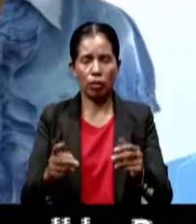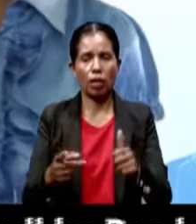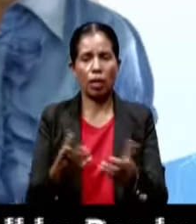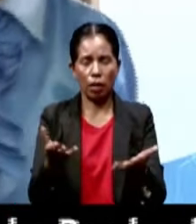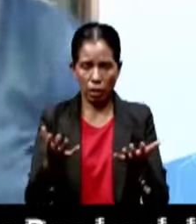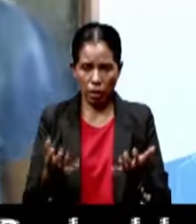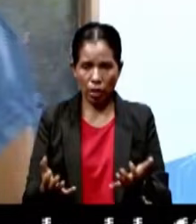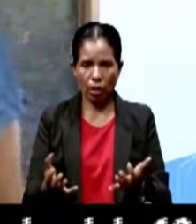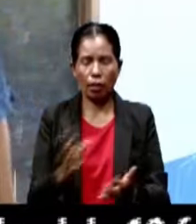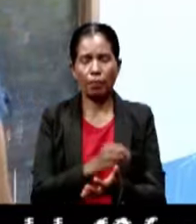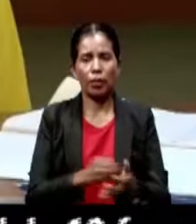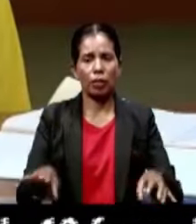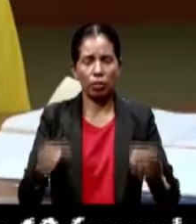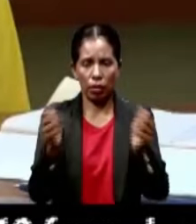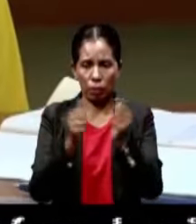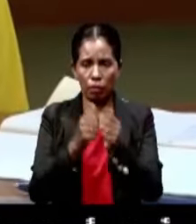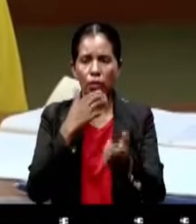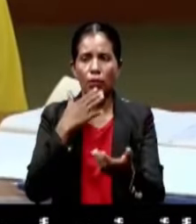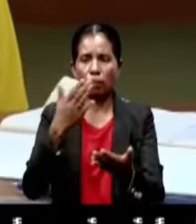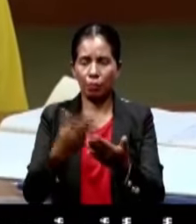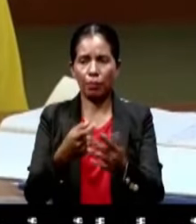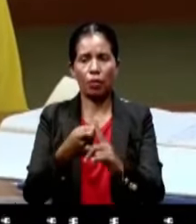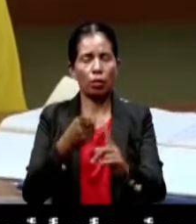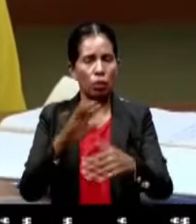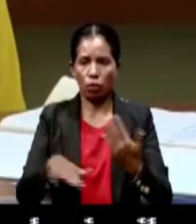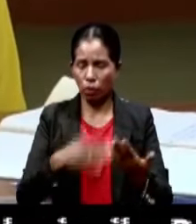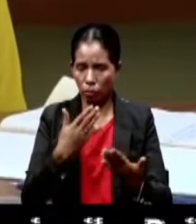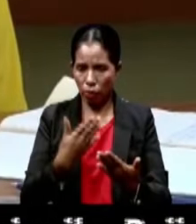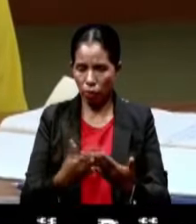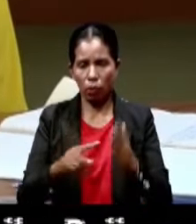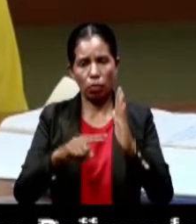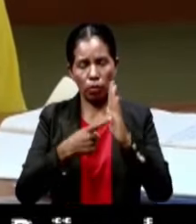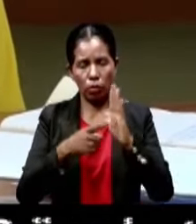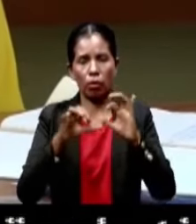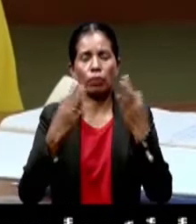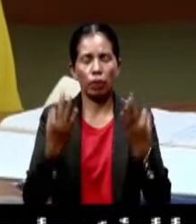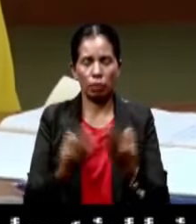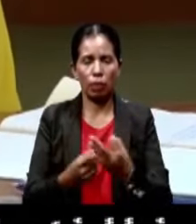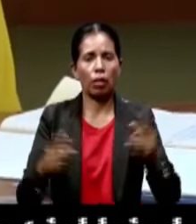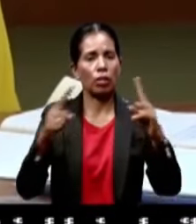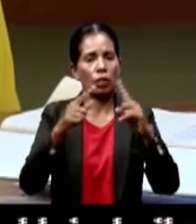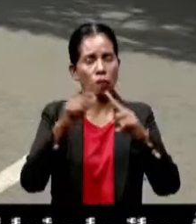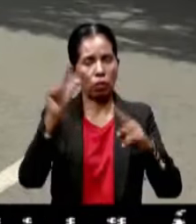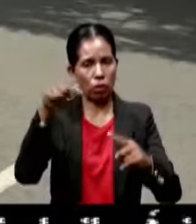iniciativa atu ia colaboração ida diak husi parte hotu hotu ahu husi família do governo.